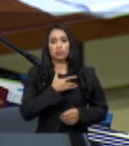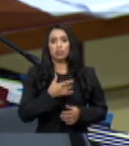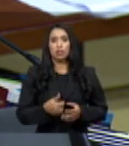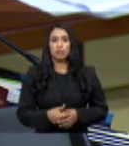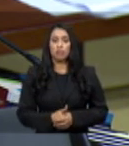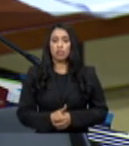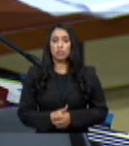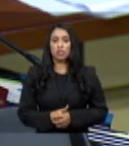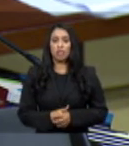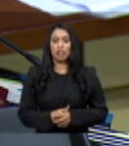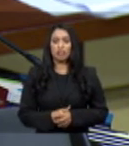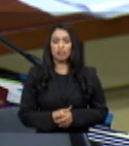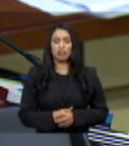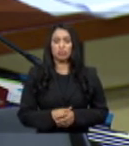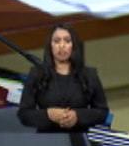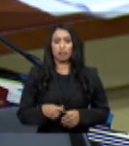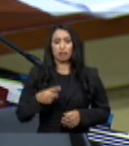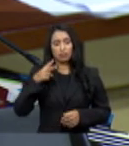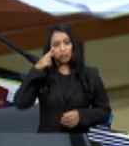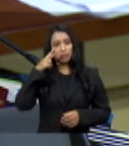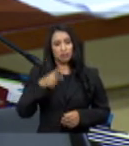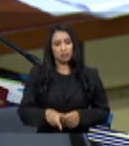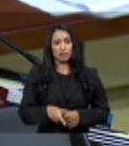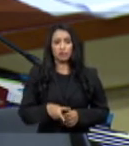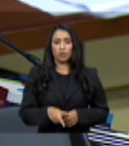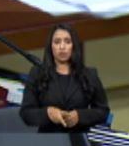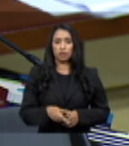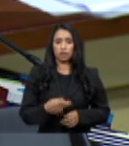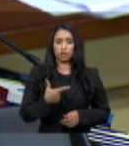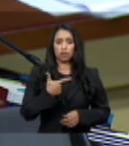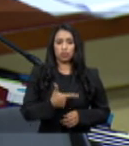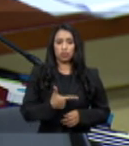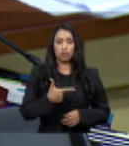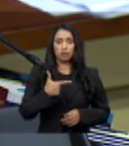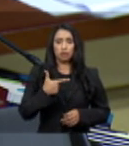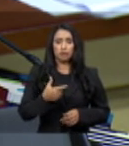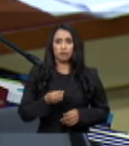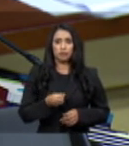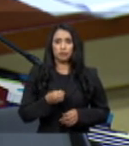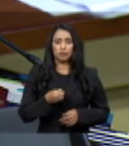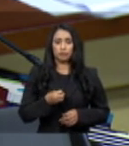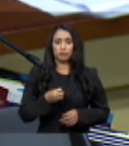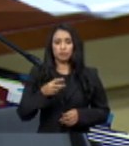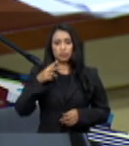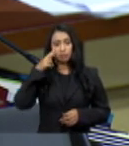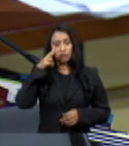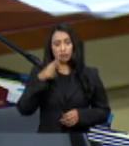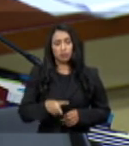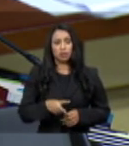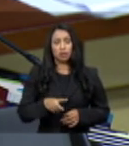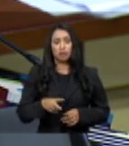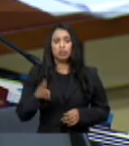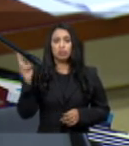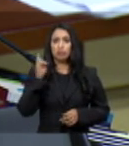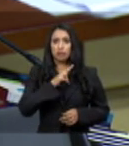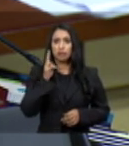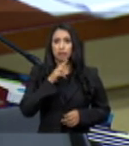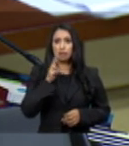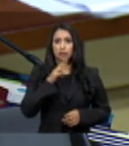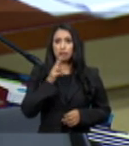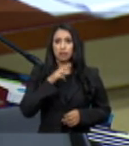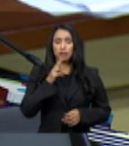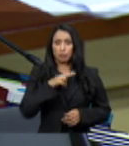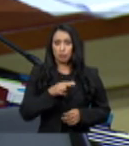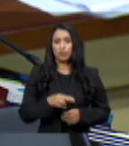nº 7 de 18 de março de 2020 estabelecendo medidas de enfrentamento da emergência de saúde